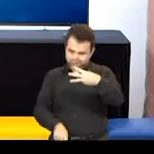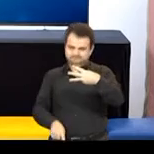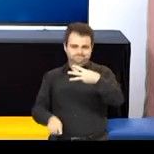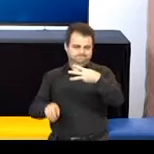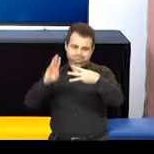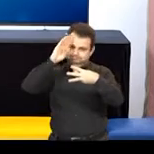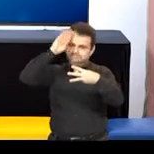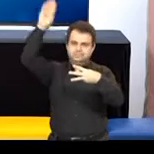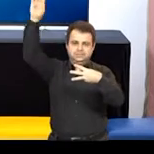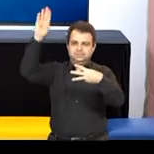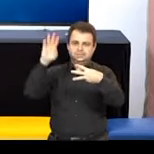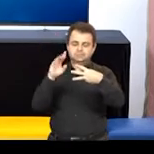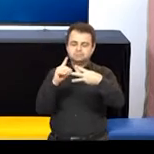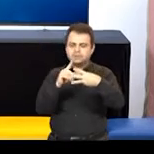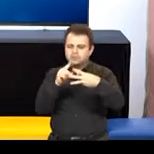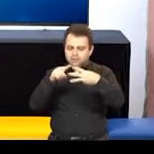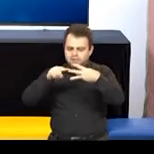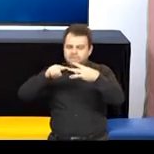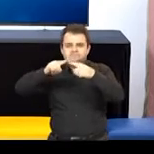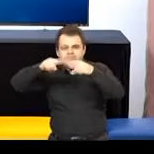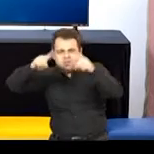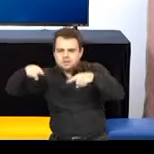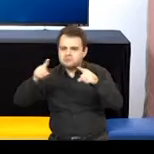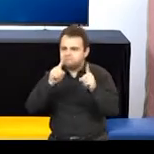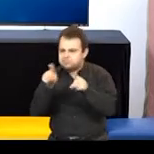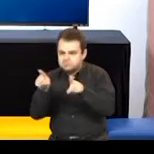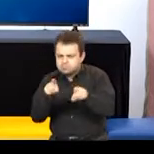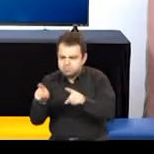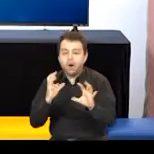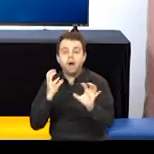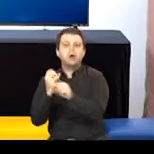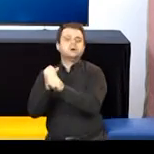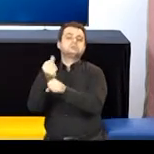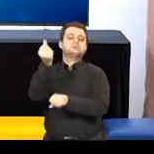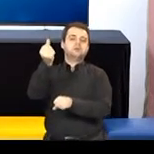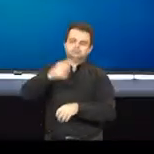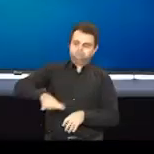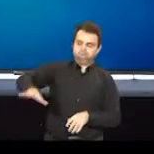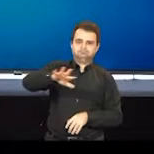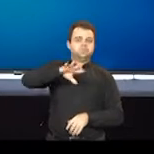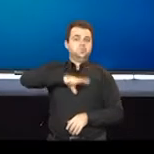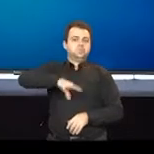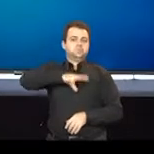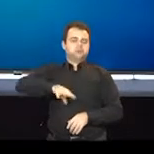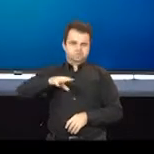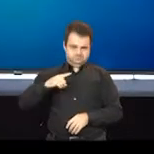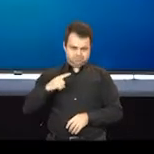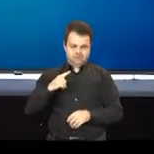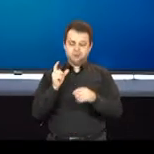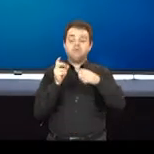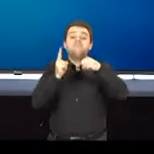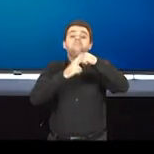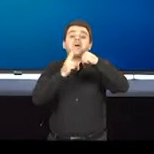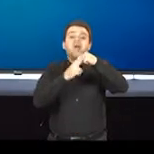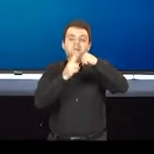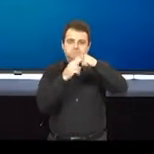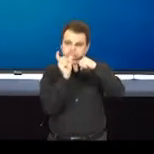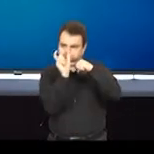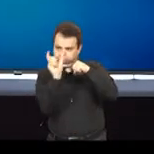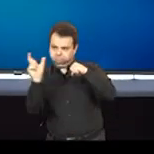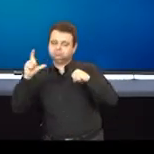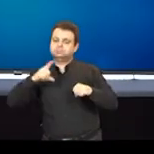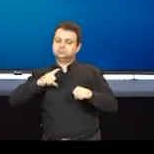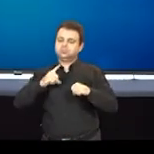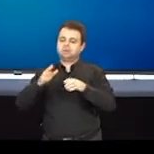de 6 variações de tempo verbal na língua portuguesa. Vamos agora à outra parte, que talvez